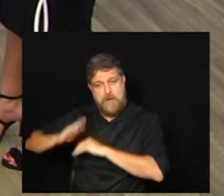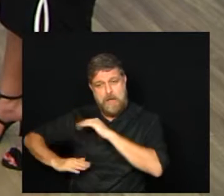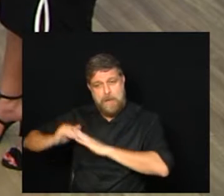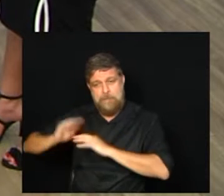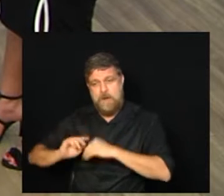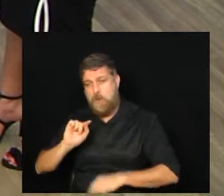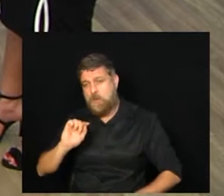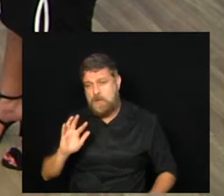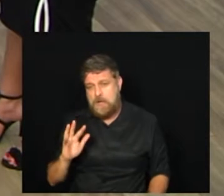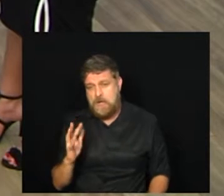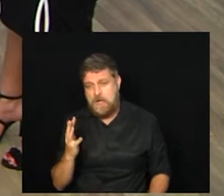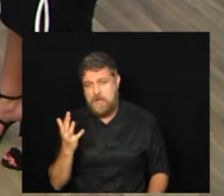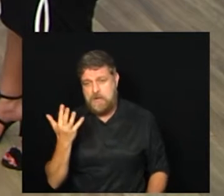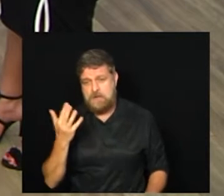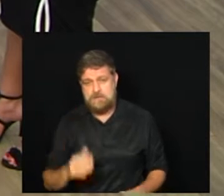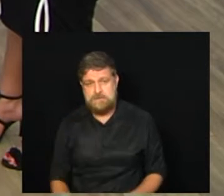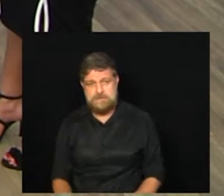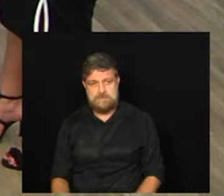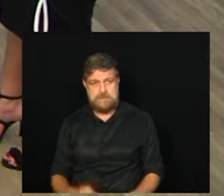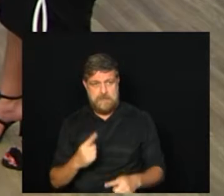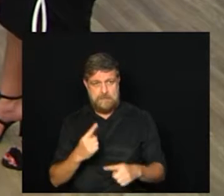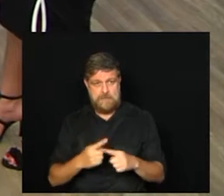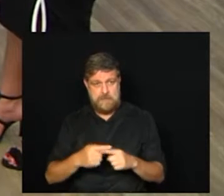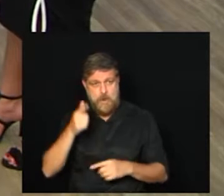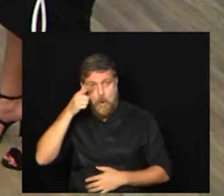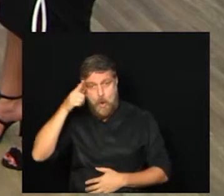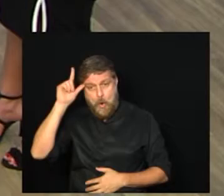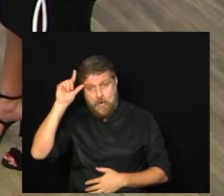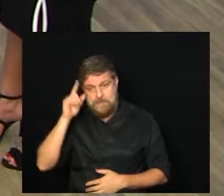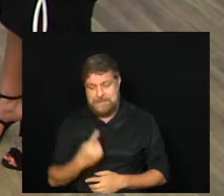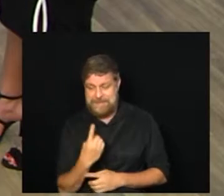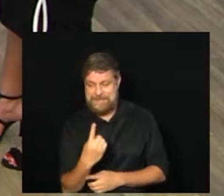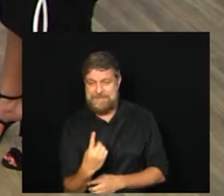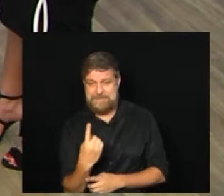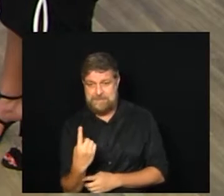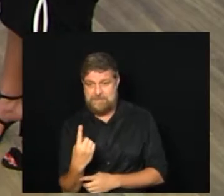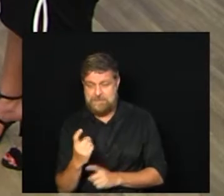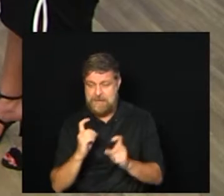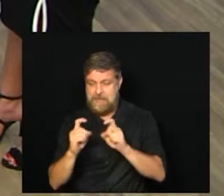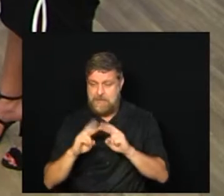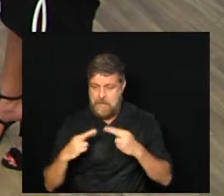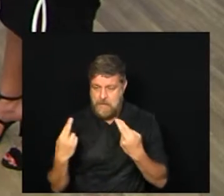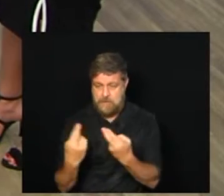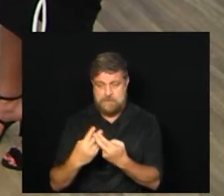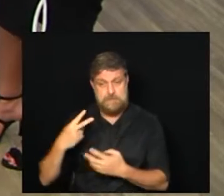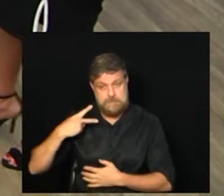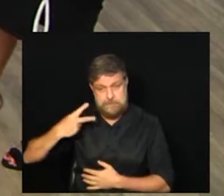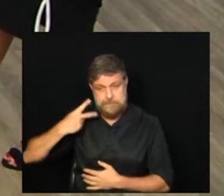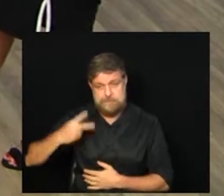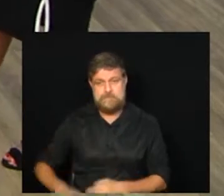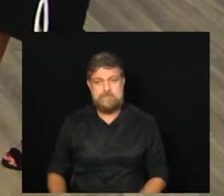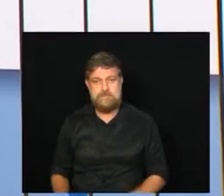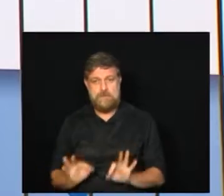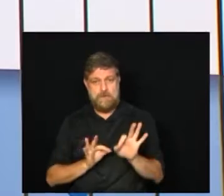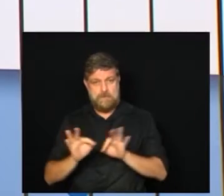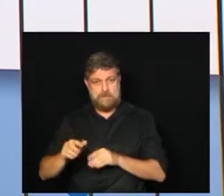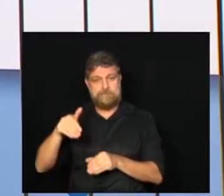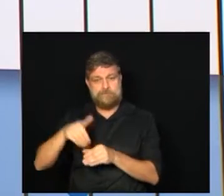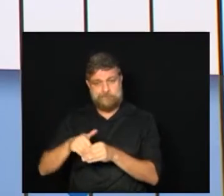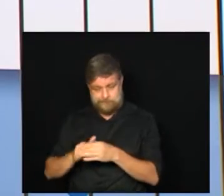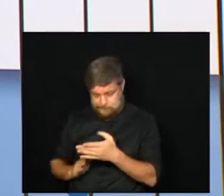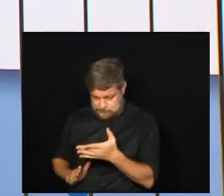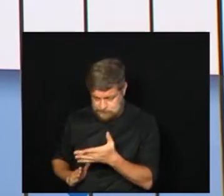aqui na Câmara de Campinas, até porque ontem foi dia da 11ª reunião ordinária. E o projeto que foi aprovado, um